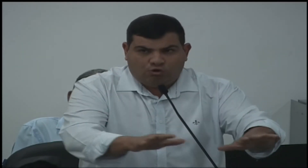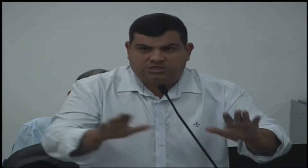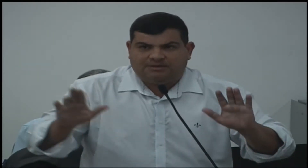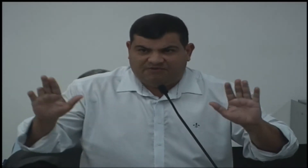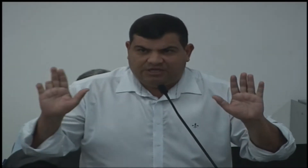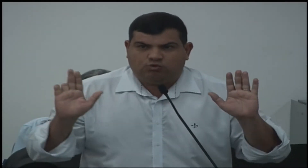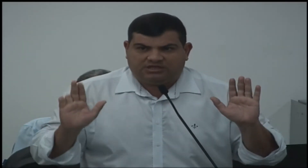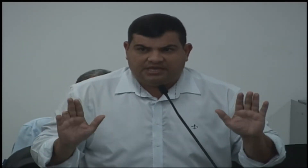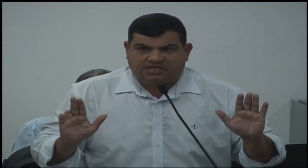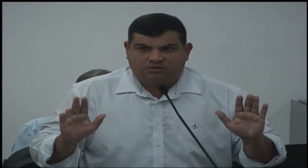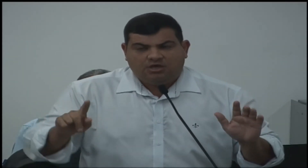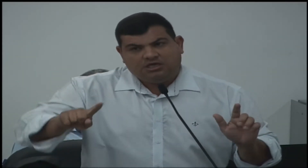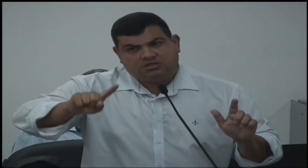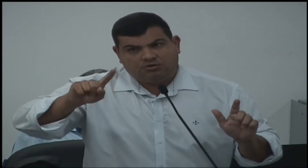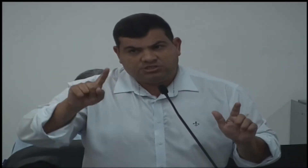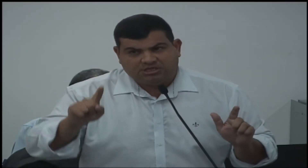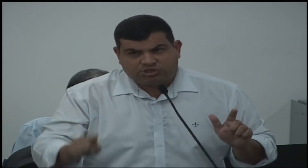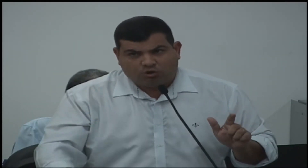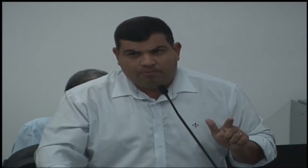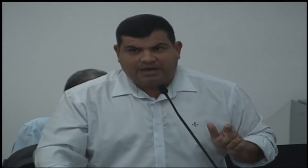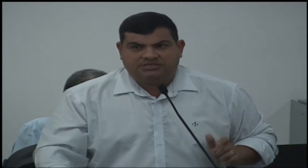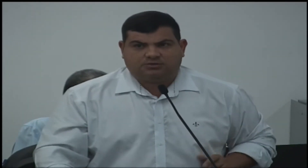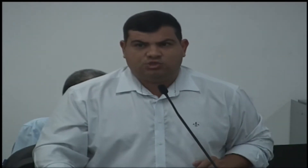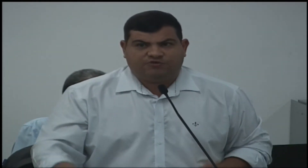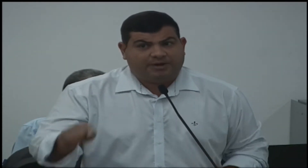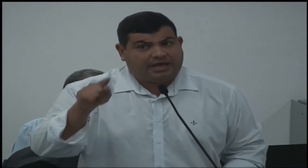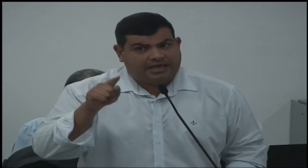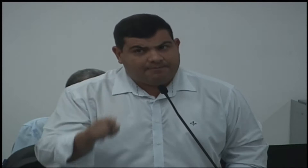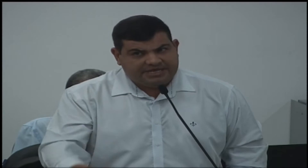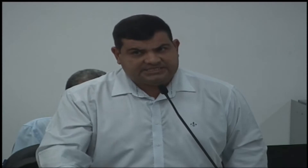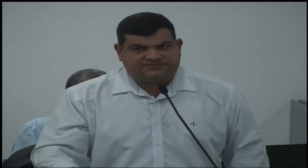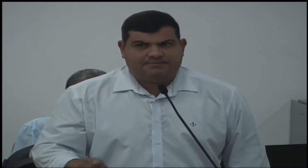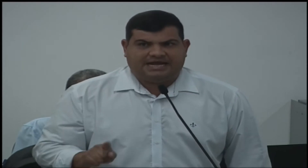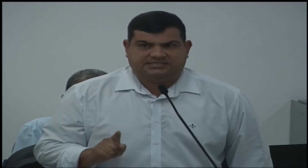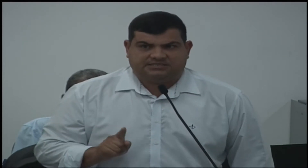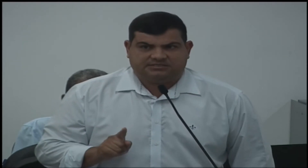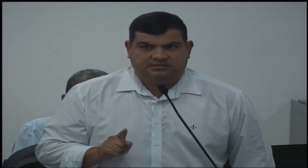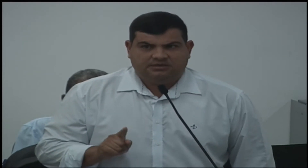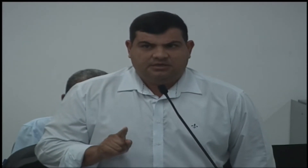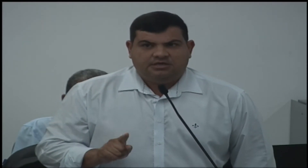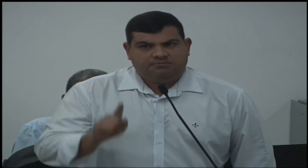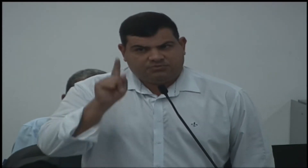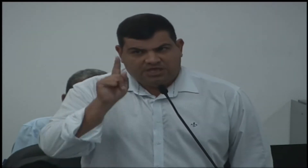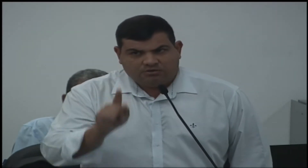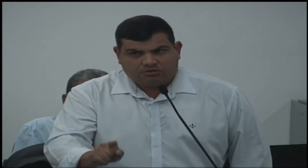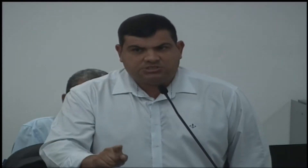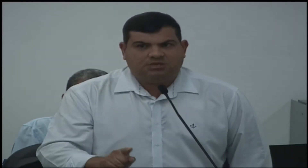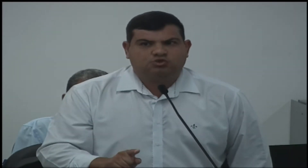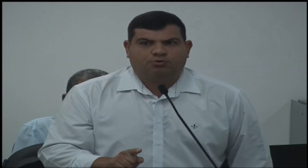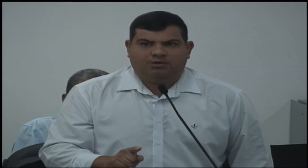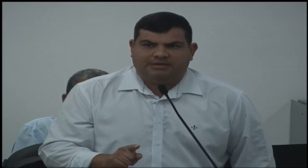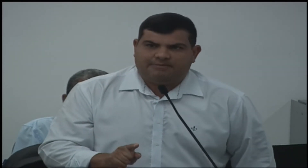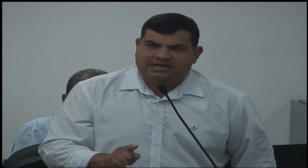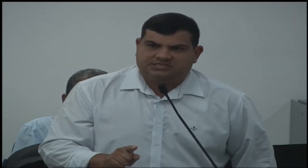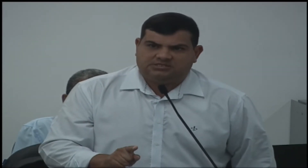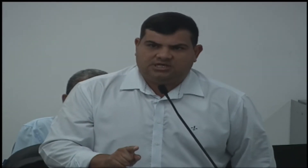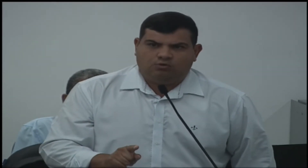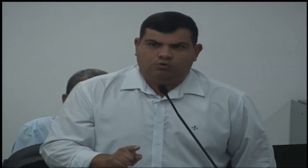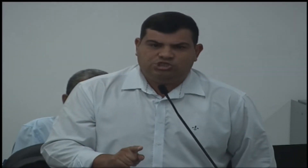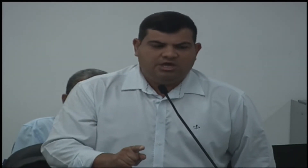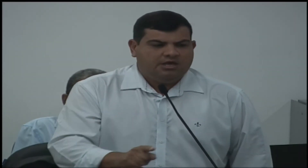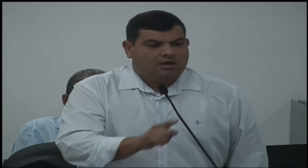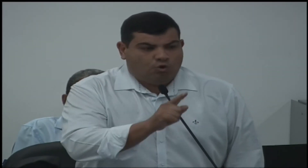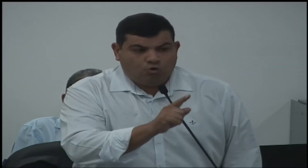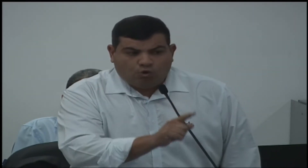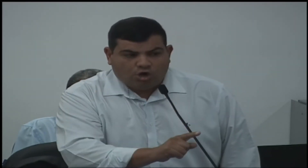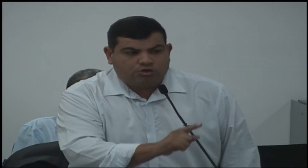por conta da prefeitura, até entendo. Então nós temos que cobrar o executivo para reabrir essas farmácias. Entendo que nós temos um problema na pasta de